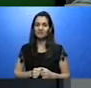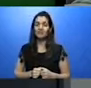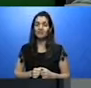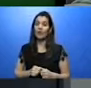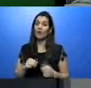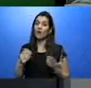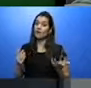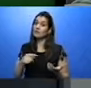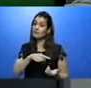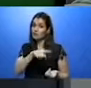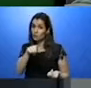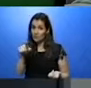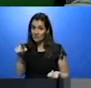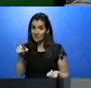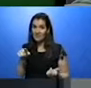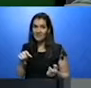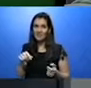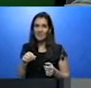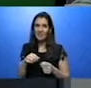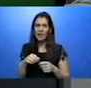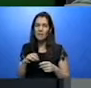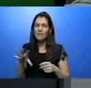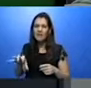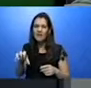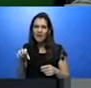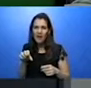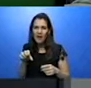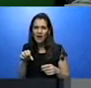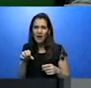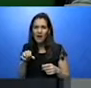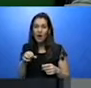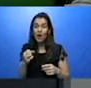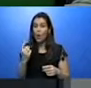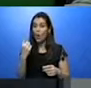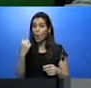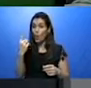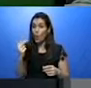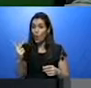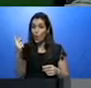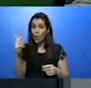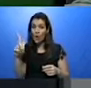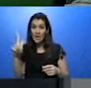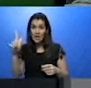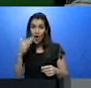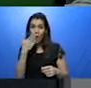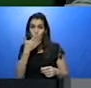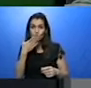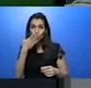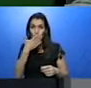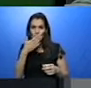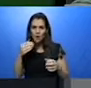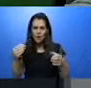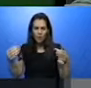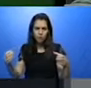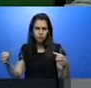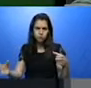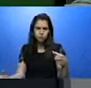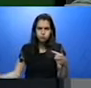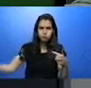seja, se despejarmos 1 quilo ou 1000 gramas de açúcar em um